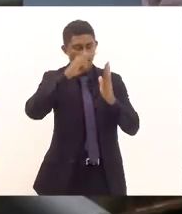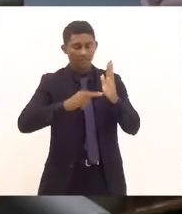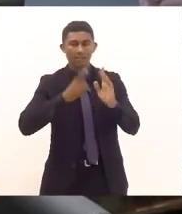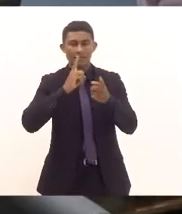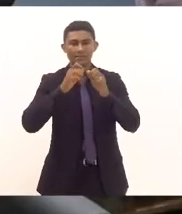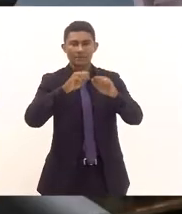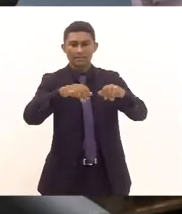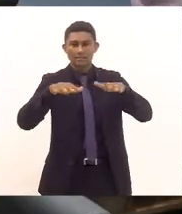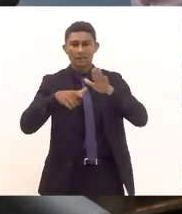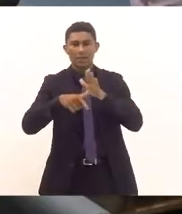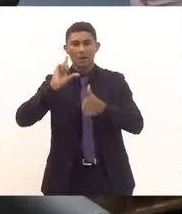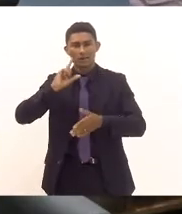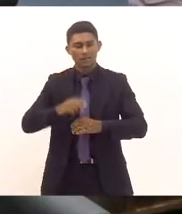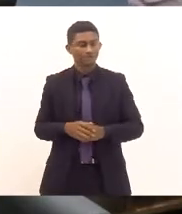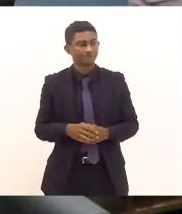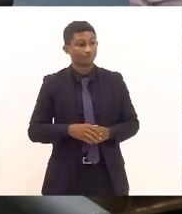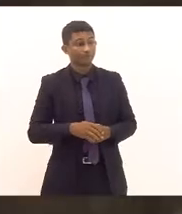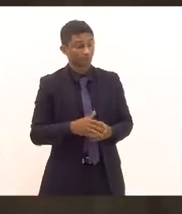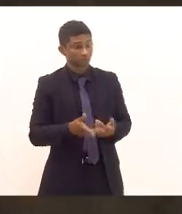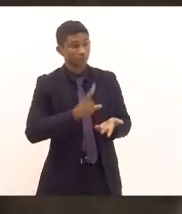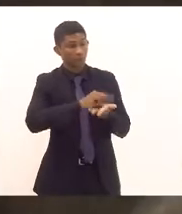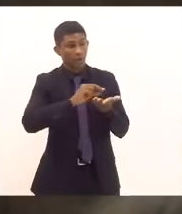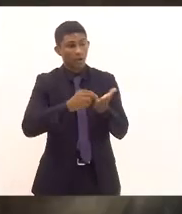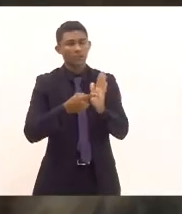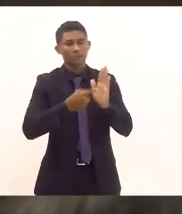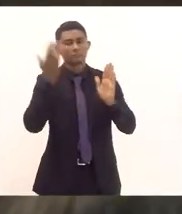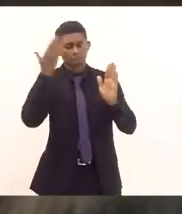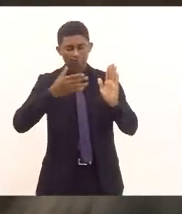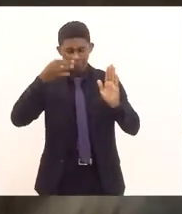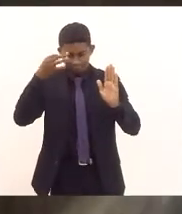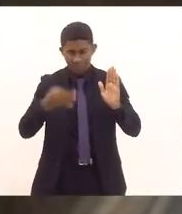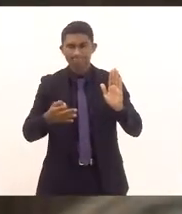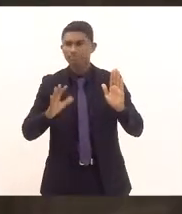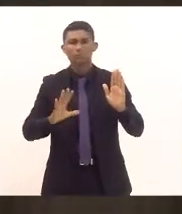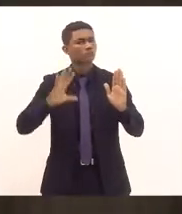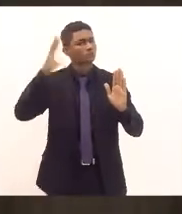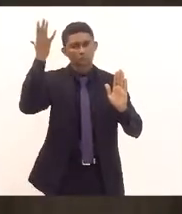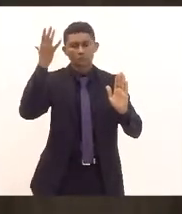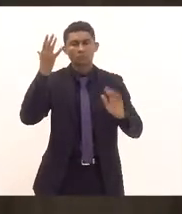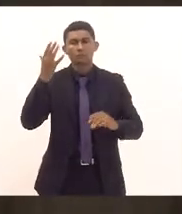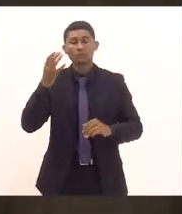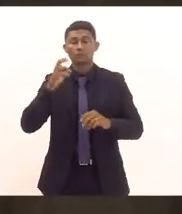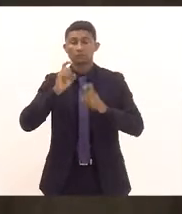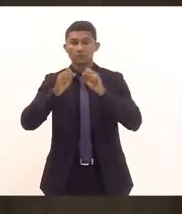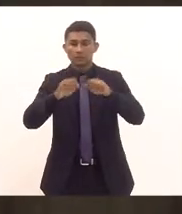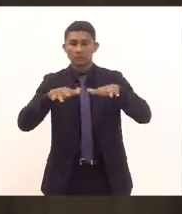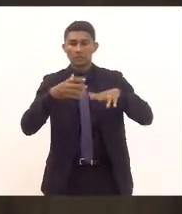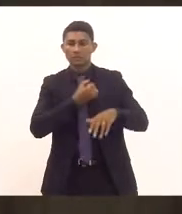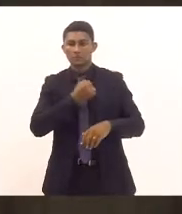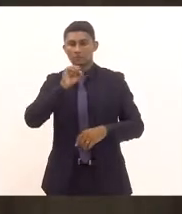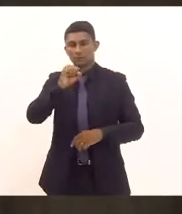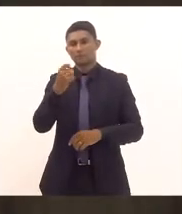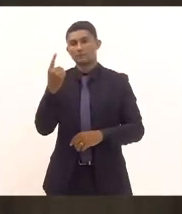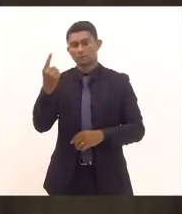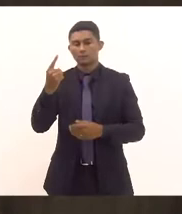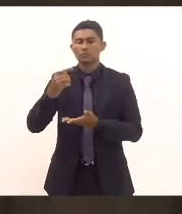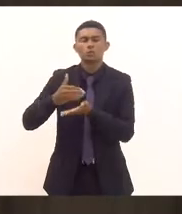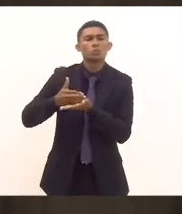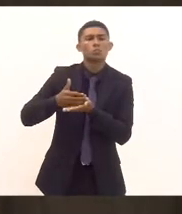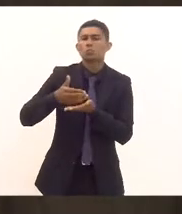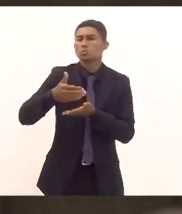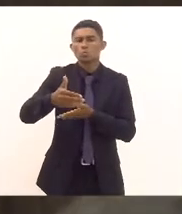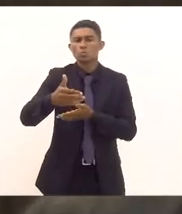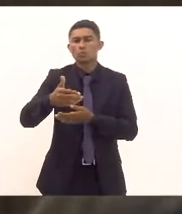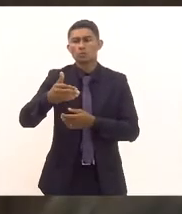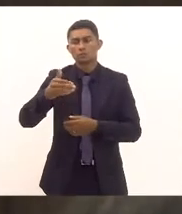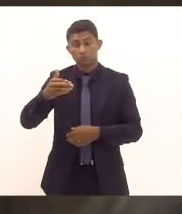anterior até reflete com exatidão o ocorrido na octagésima primeira sessão extraordinária que